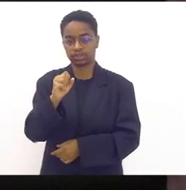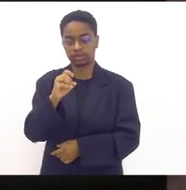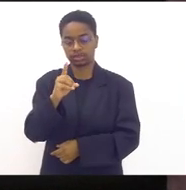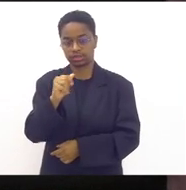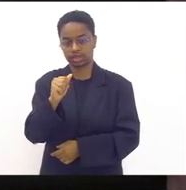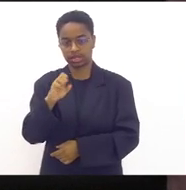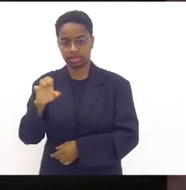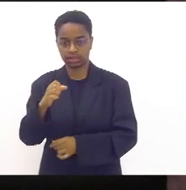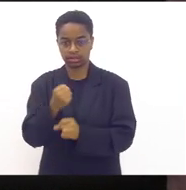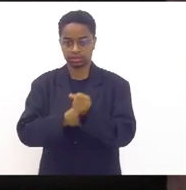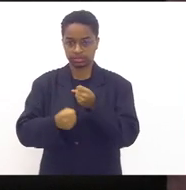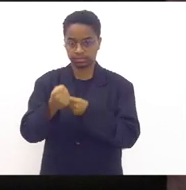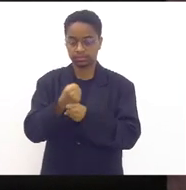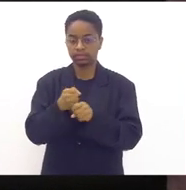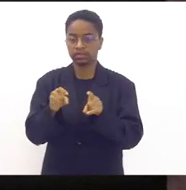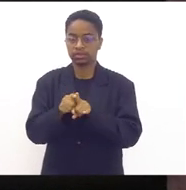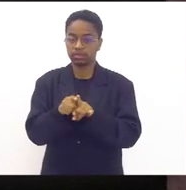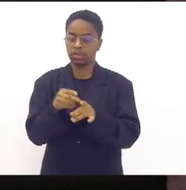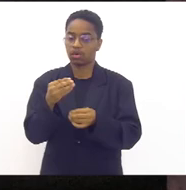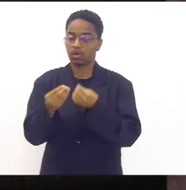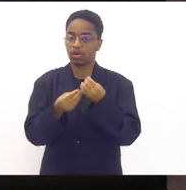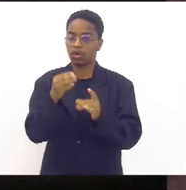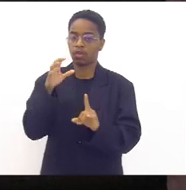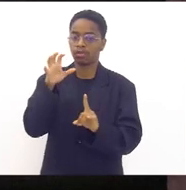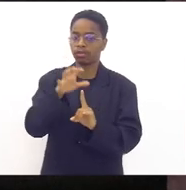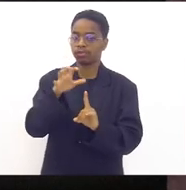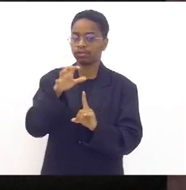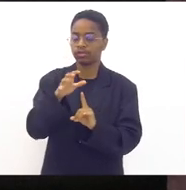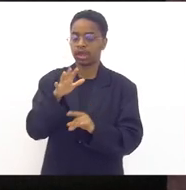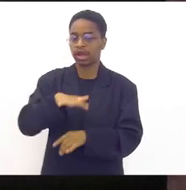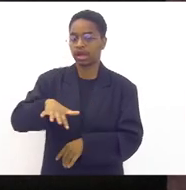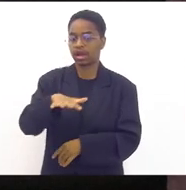Nas patrimoniais também, influência do petróleo.